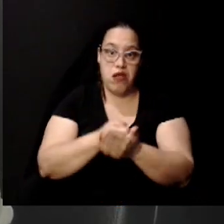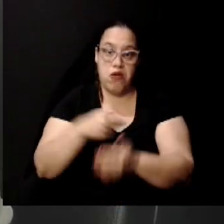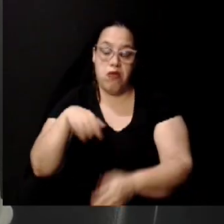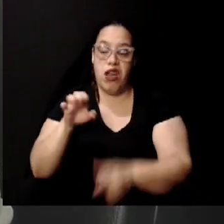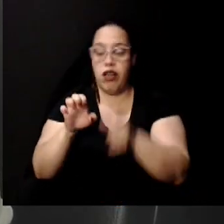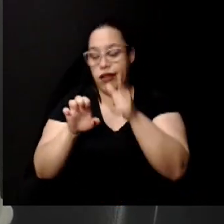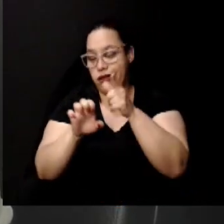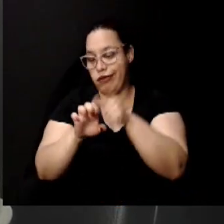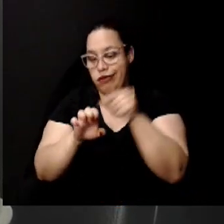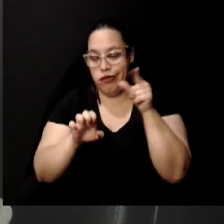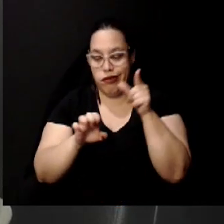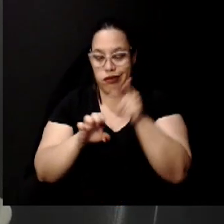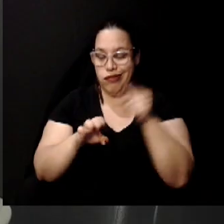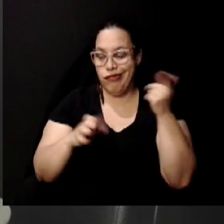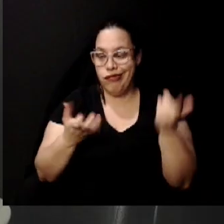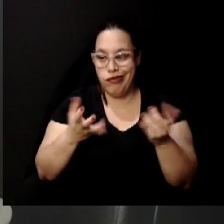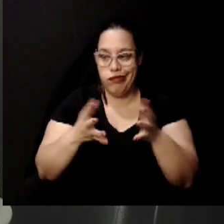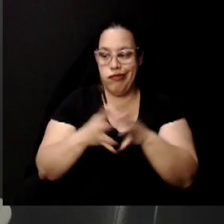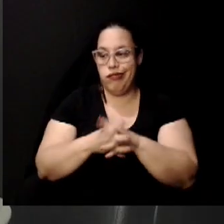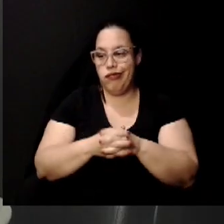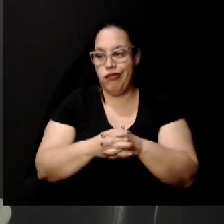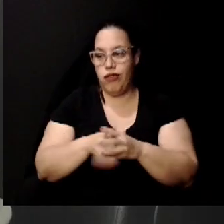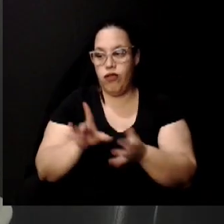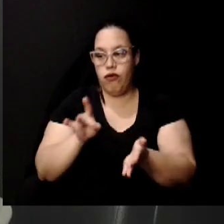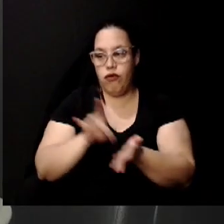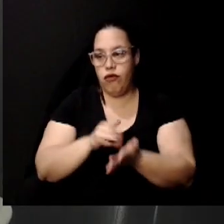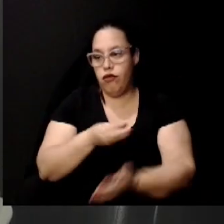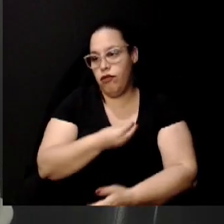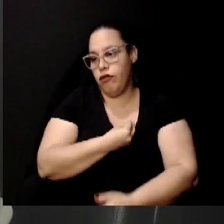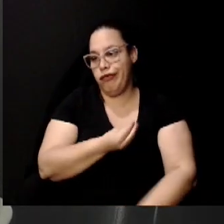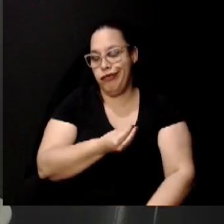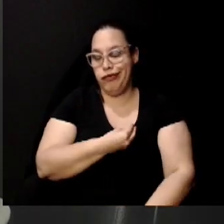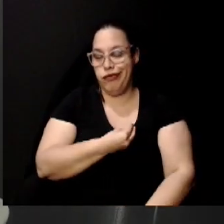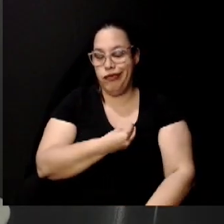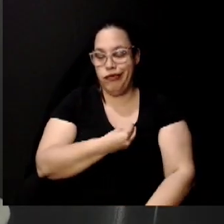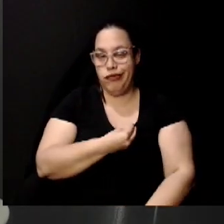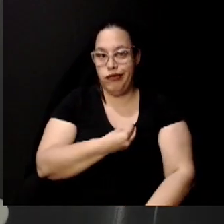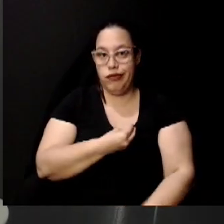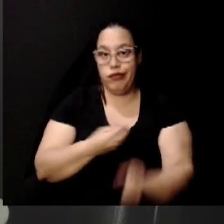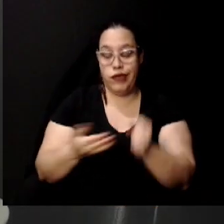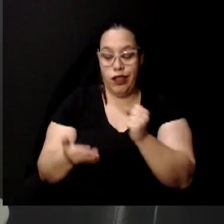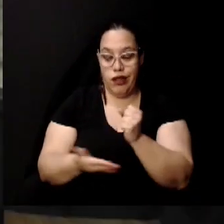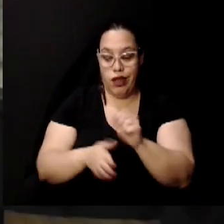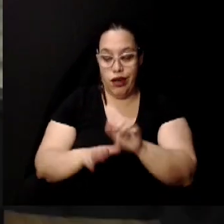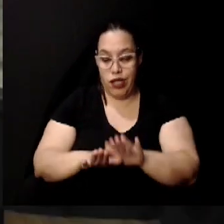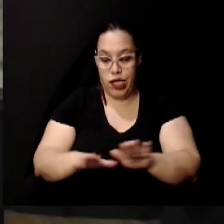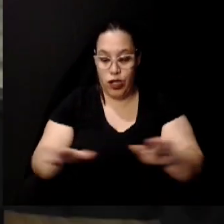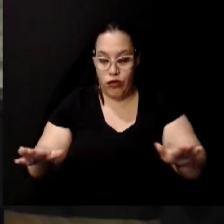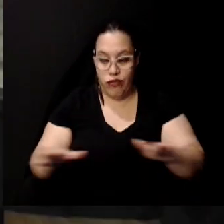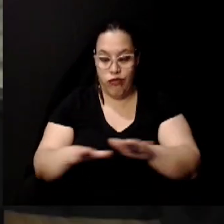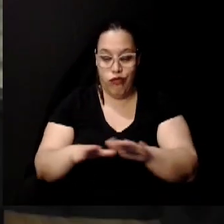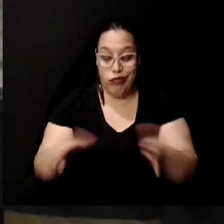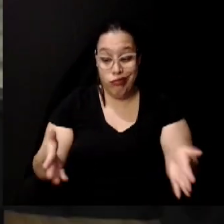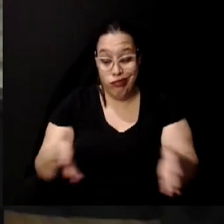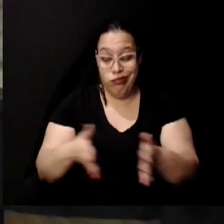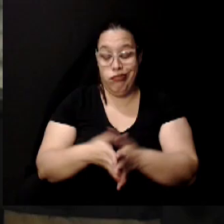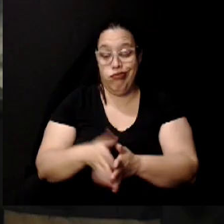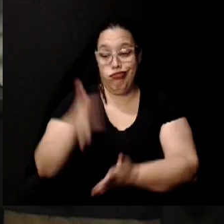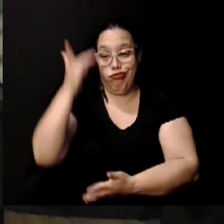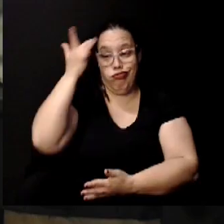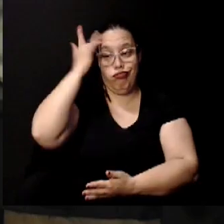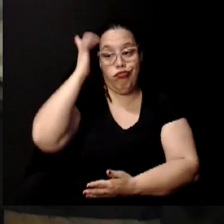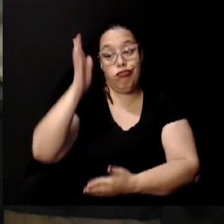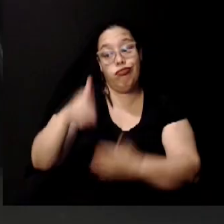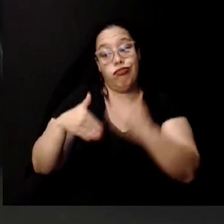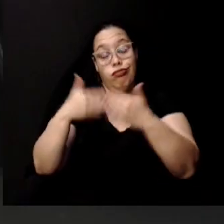que com a realidade da vida real concreta de quem está lá embaixo penando. Então, eu acho que é por aí.